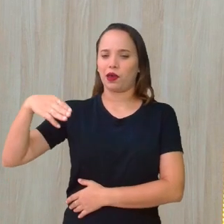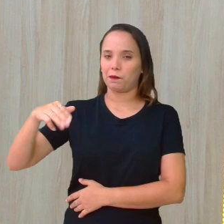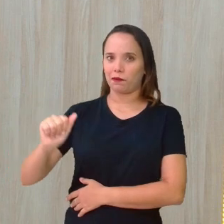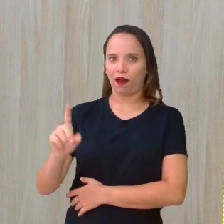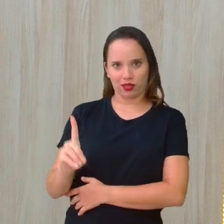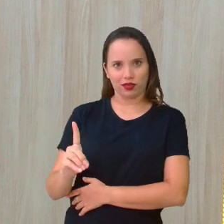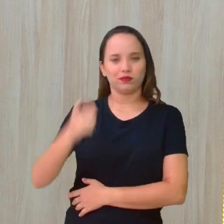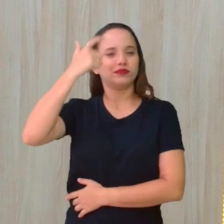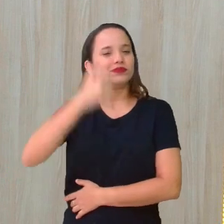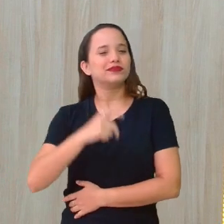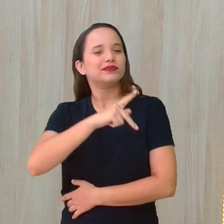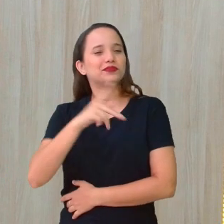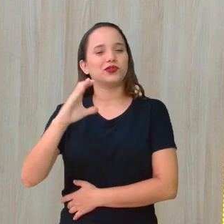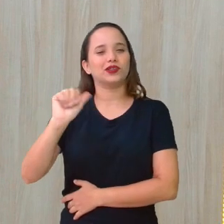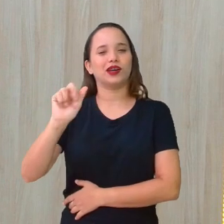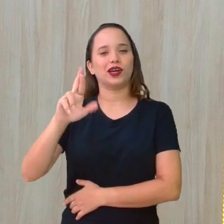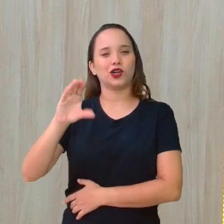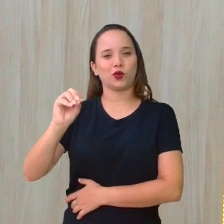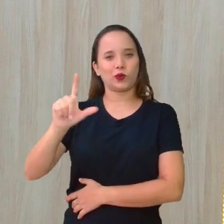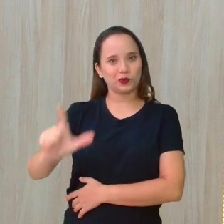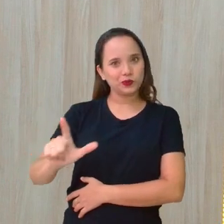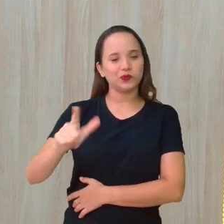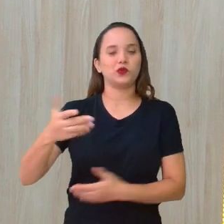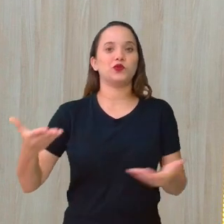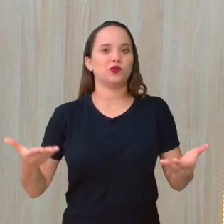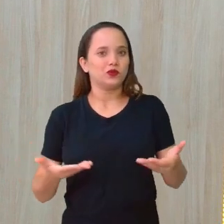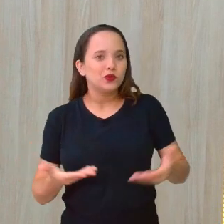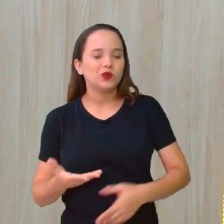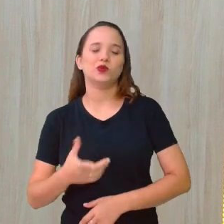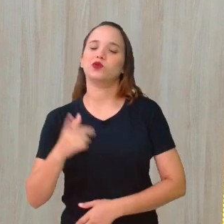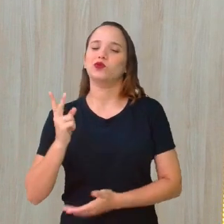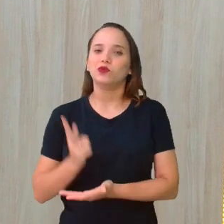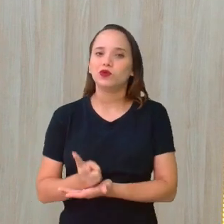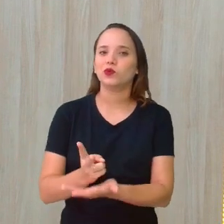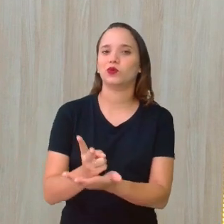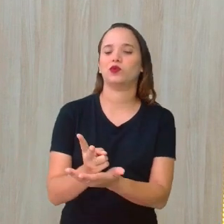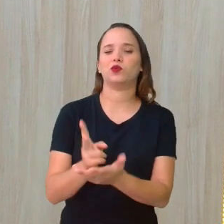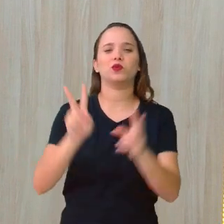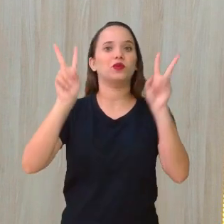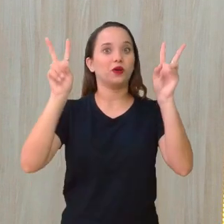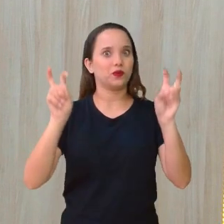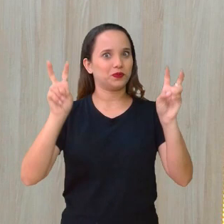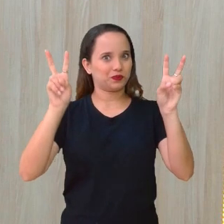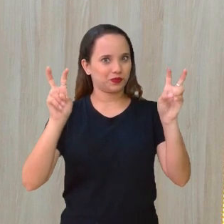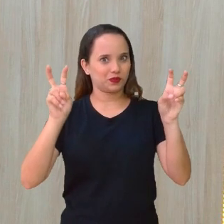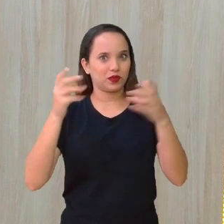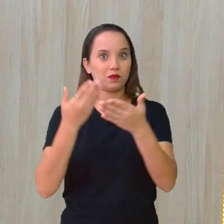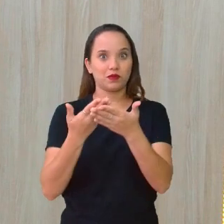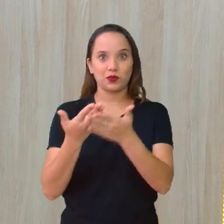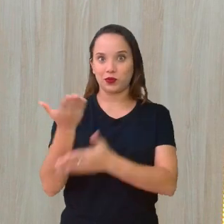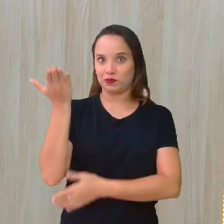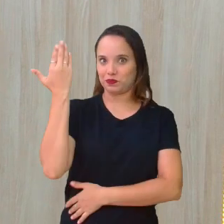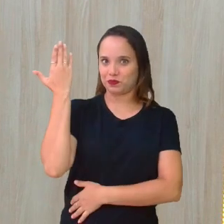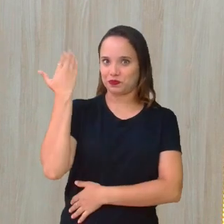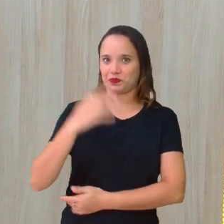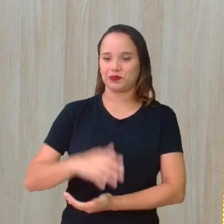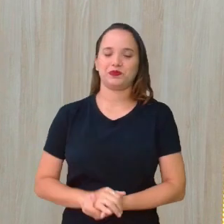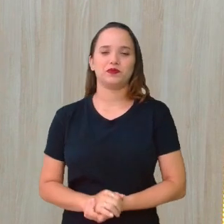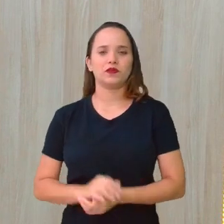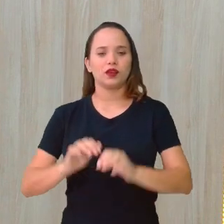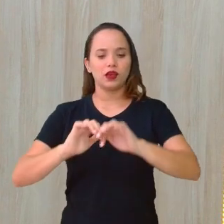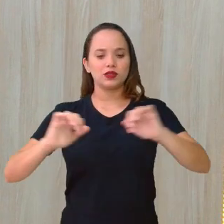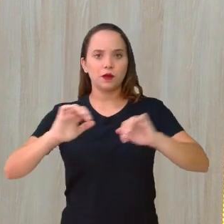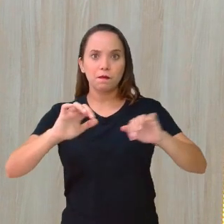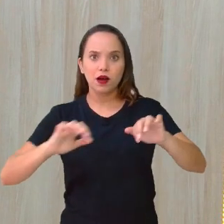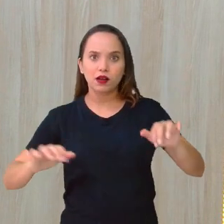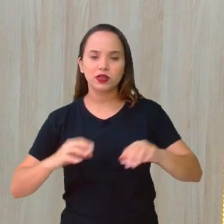Digitais. Eu sou a professora Carolina e hoje a gente vai continuar o nosso tema da aula passada, né? Separação